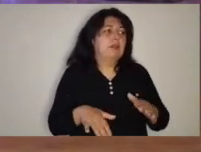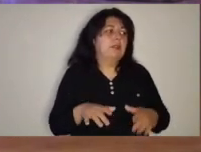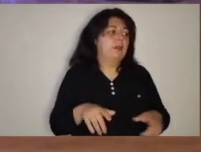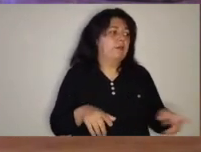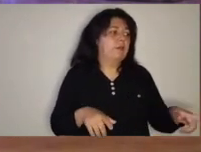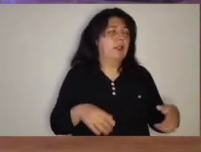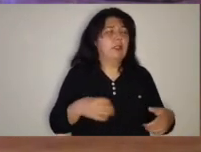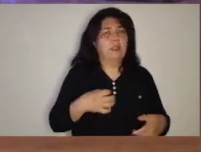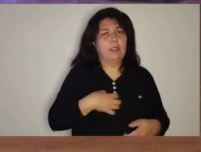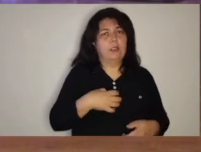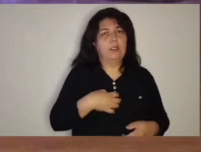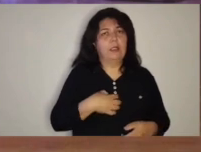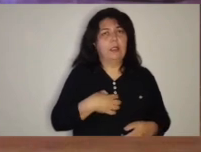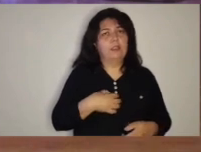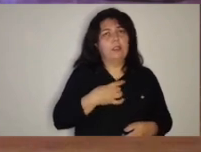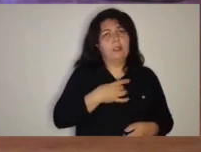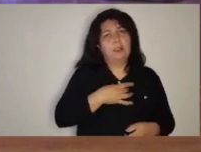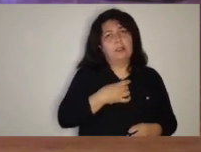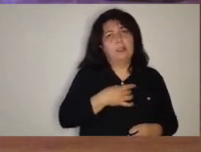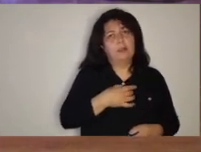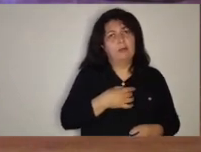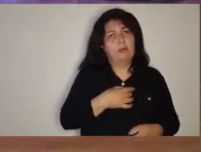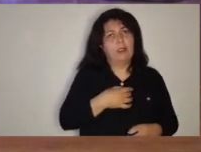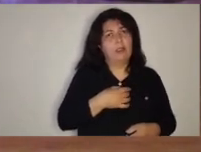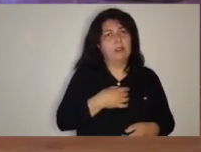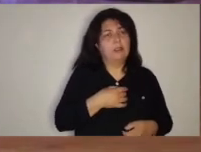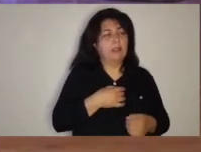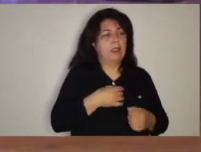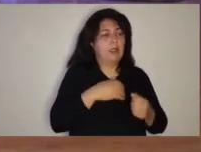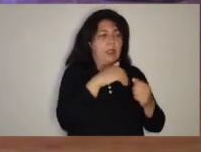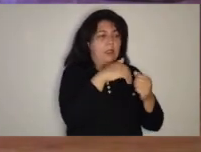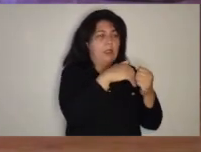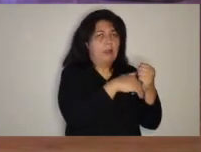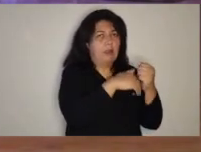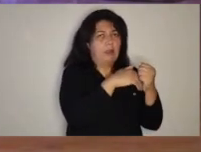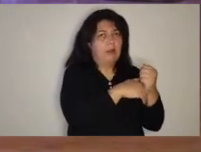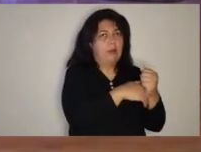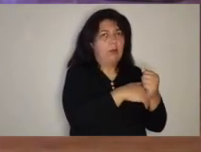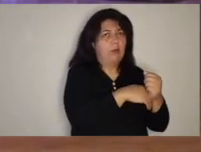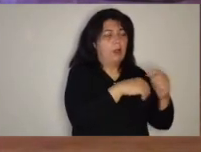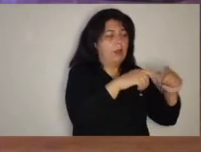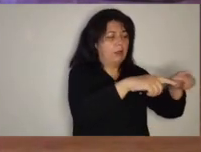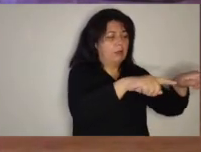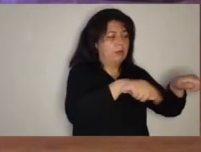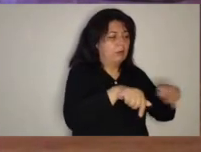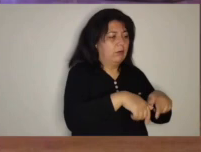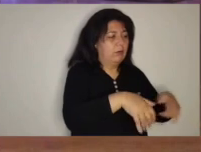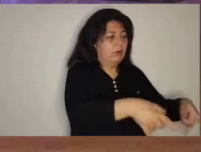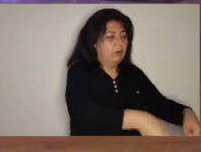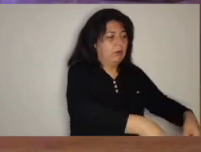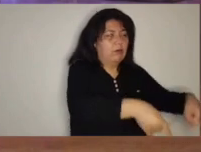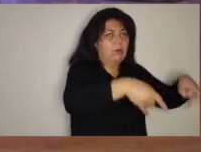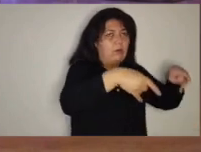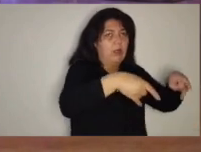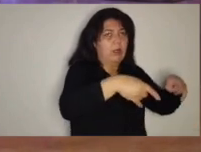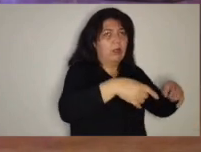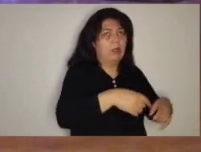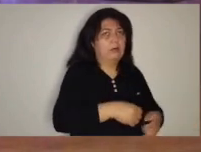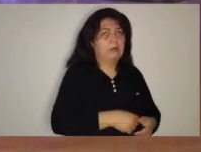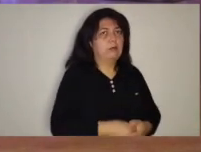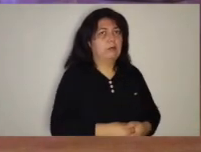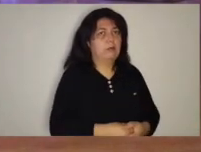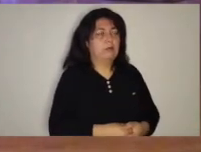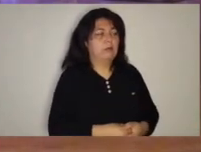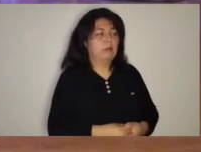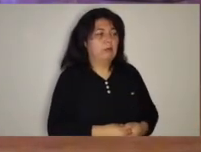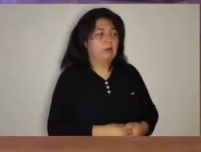dele, talvez ele tenha ficado com medo. Abriu a arca, colocou a arca num quarto e falou, ninguém